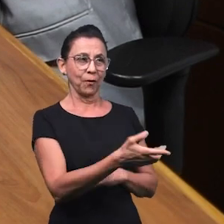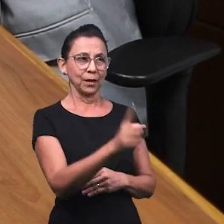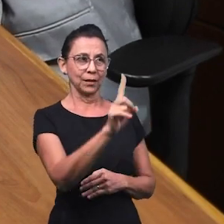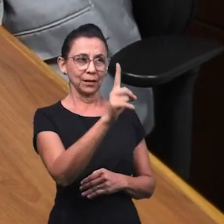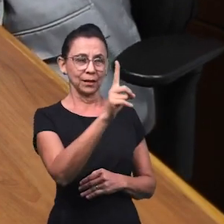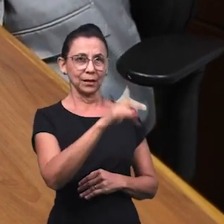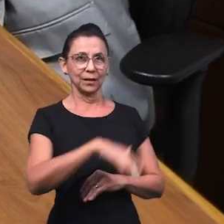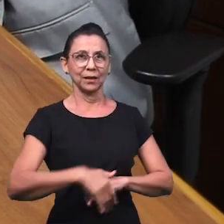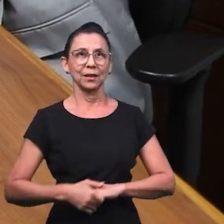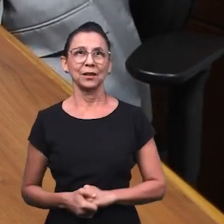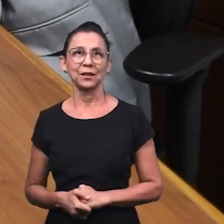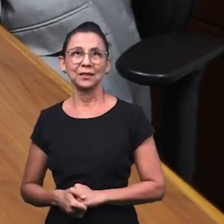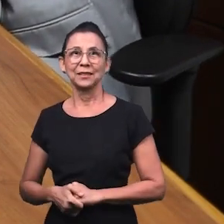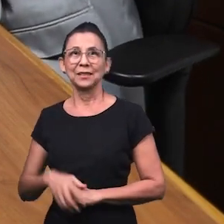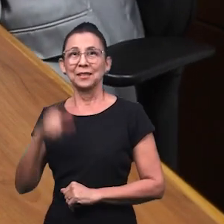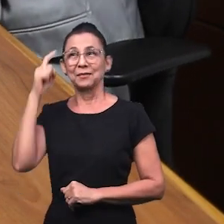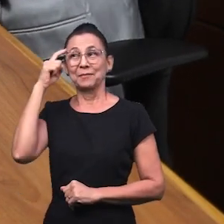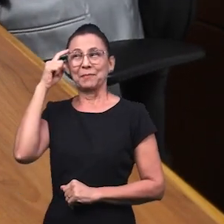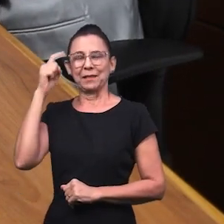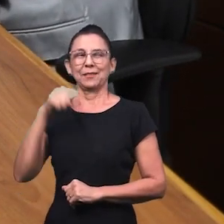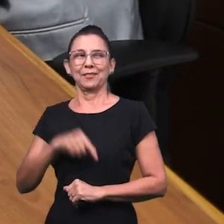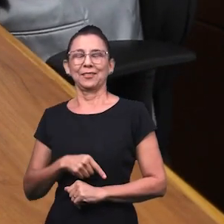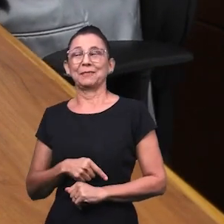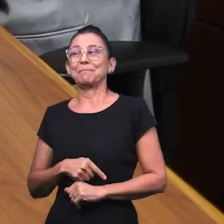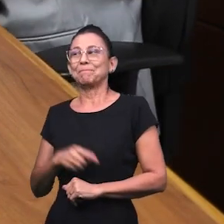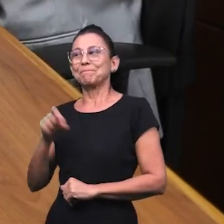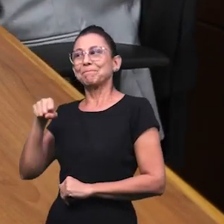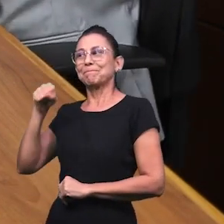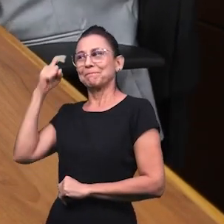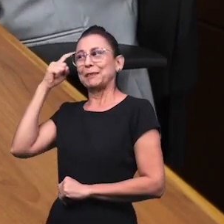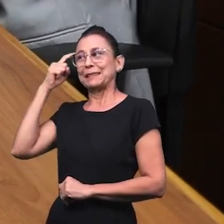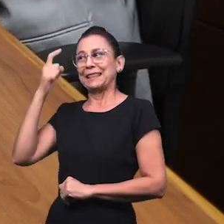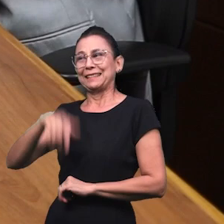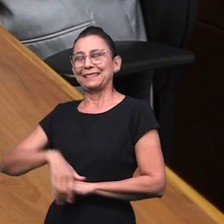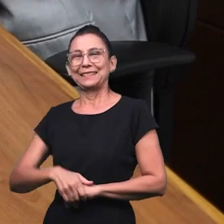entrevista, não? Se você pensou. Pensei.